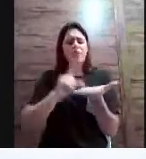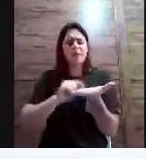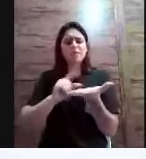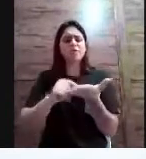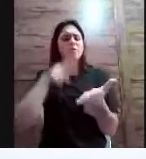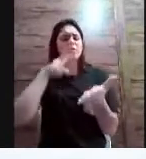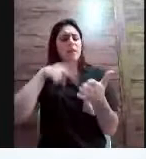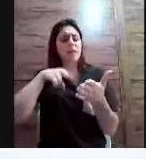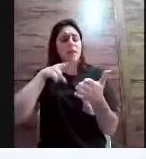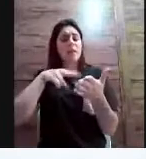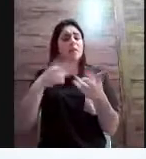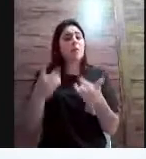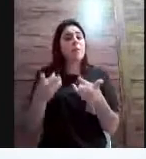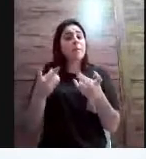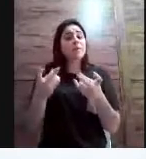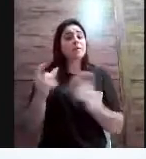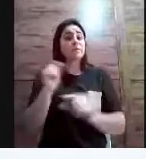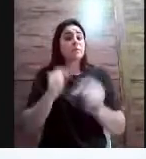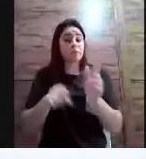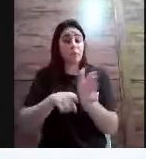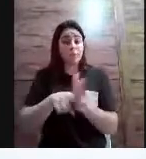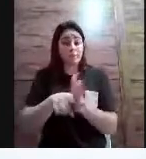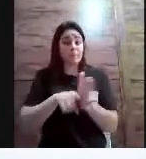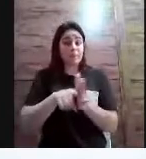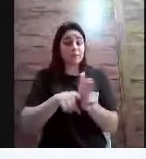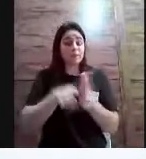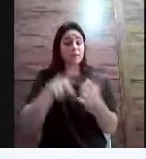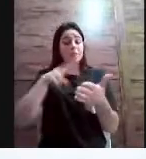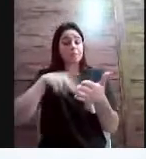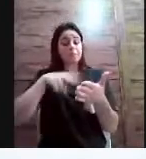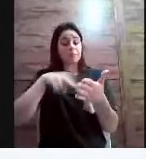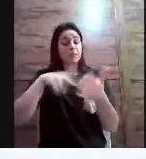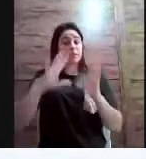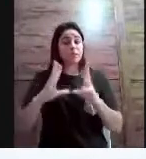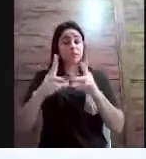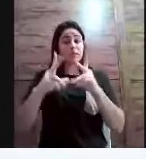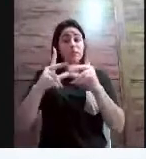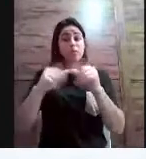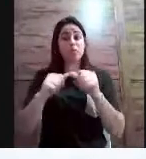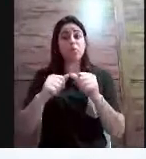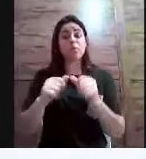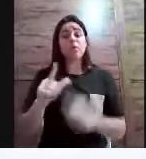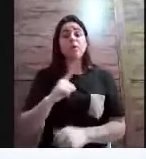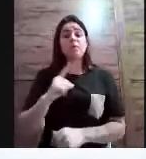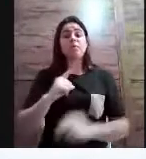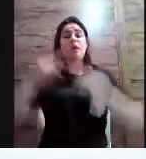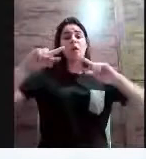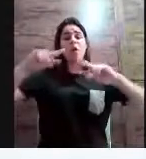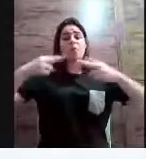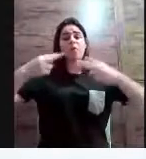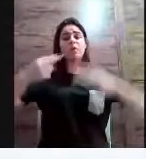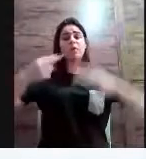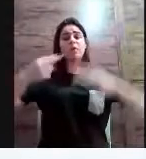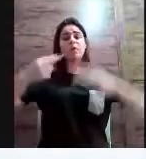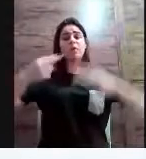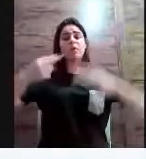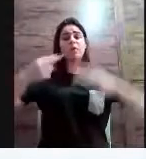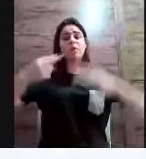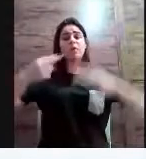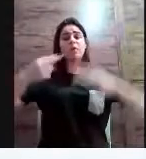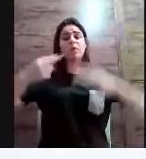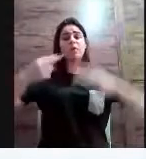eu percebo, eu pesquisei lá no UniAIDS, né? UnoAIDS, E é muita reclamação em torno